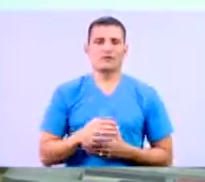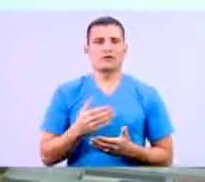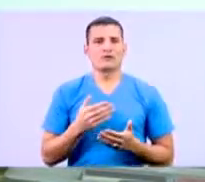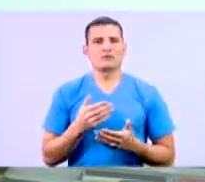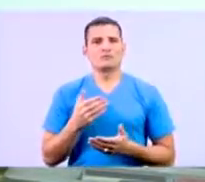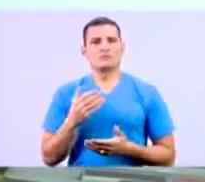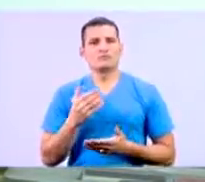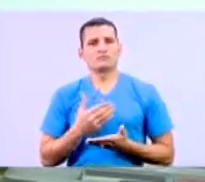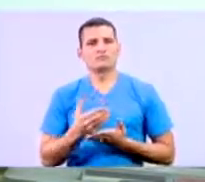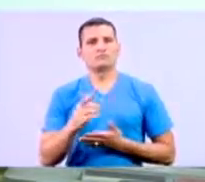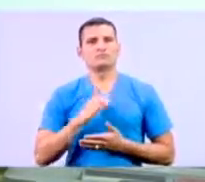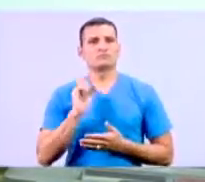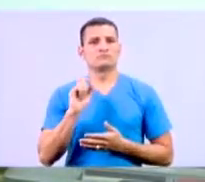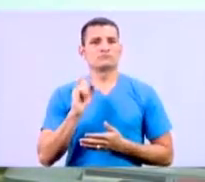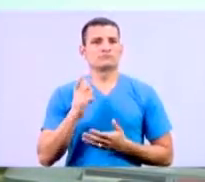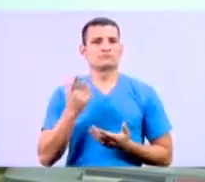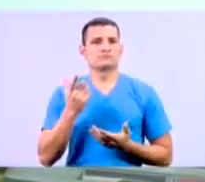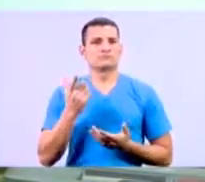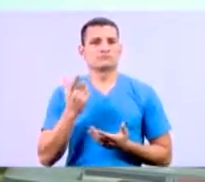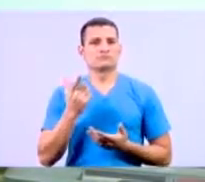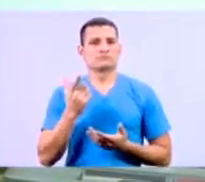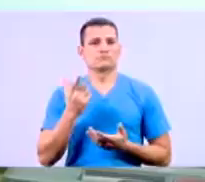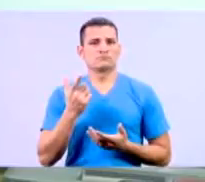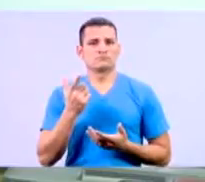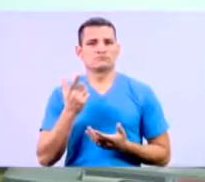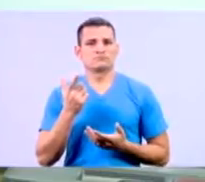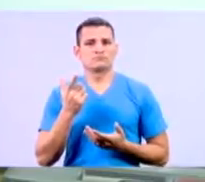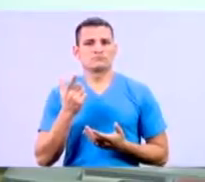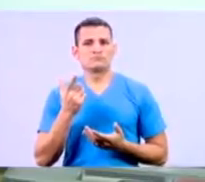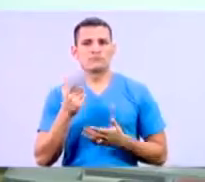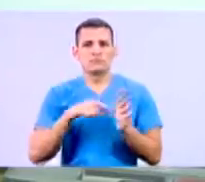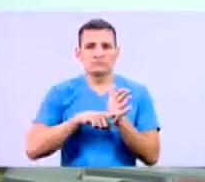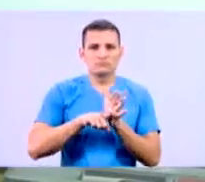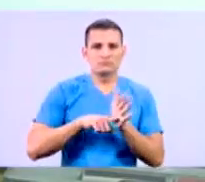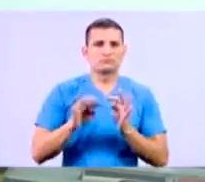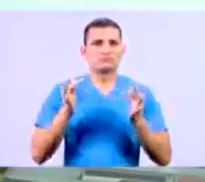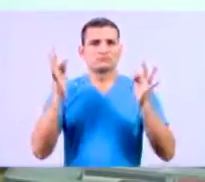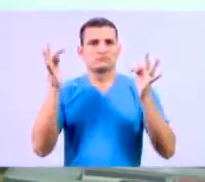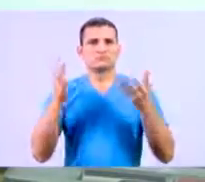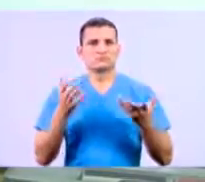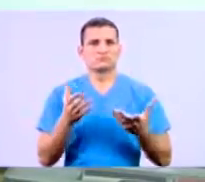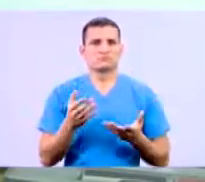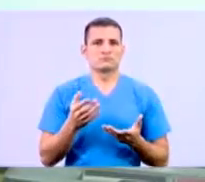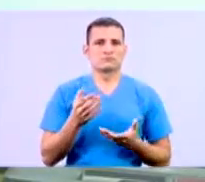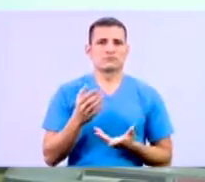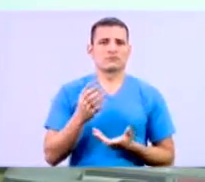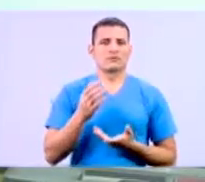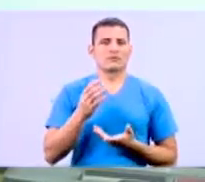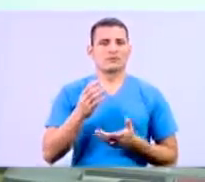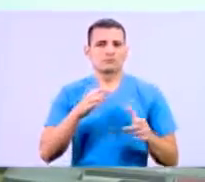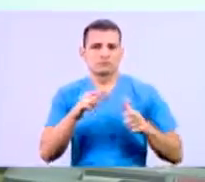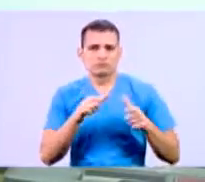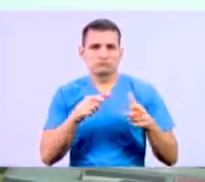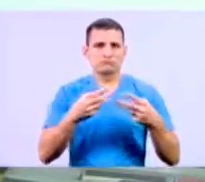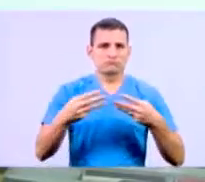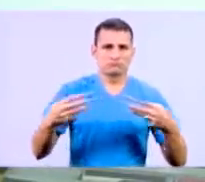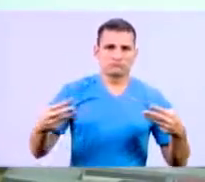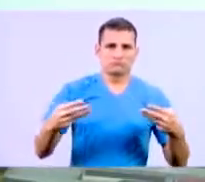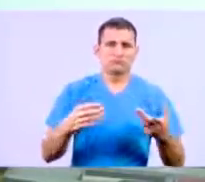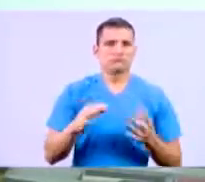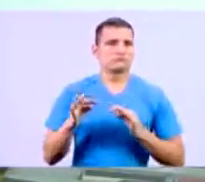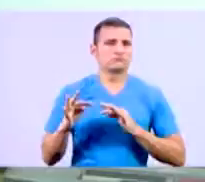visão de pesquisa também, de pesquisa de novas tecnologias, pesquisa de melhoria de operação de redes, tudo isso